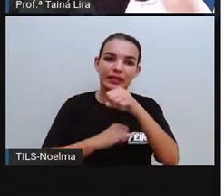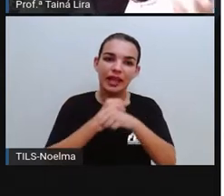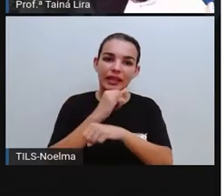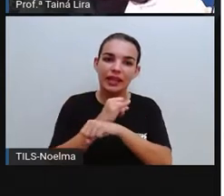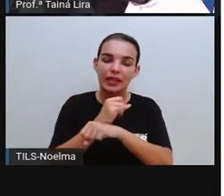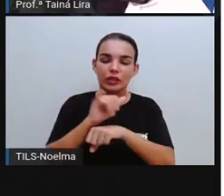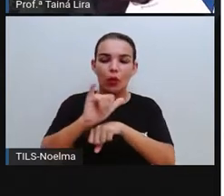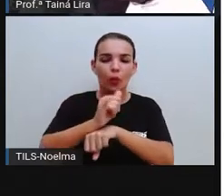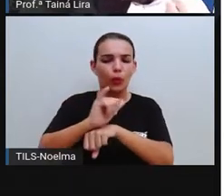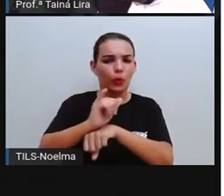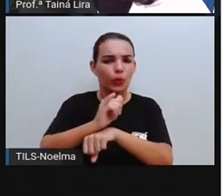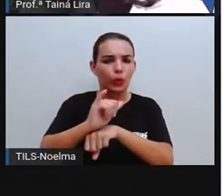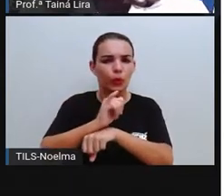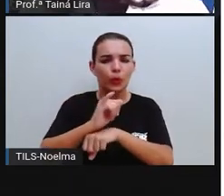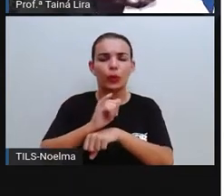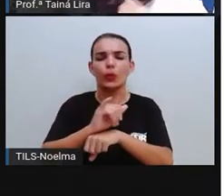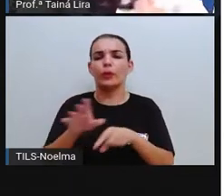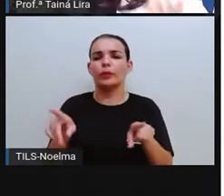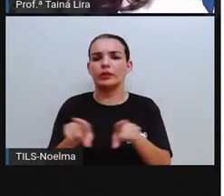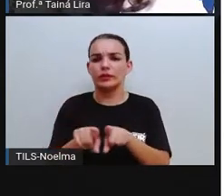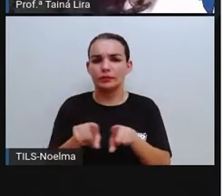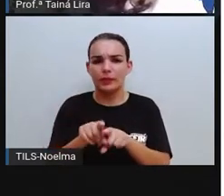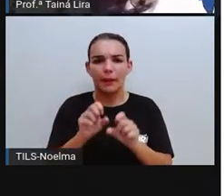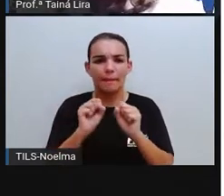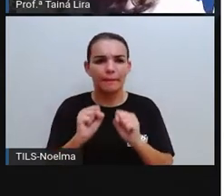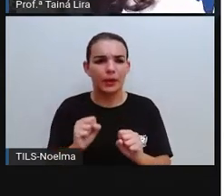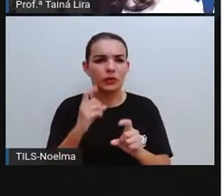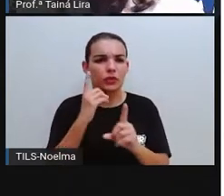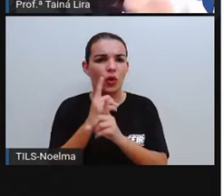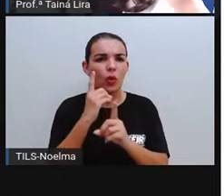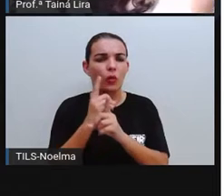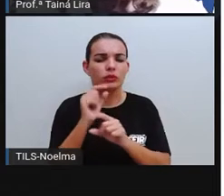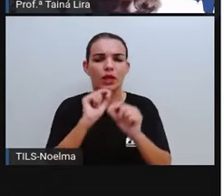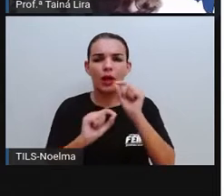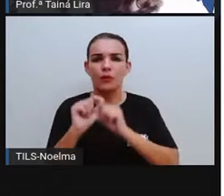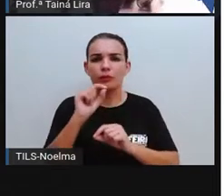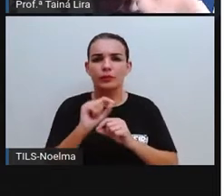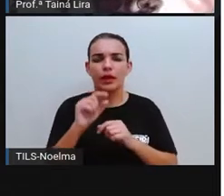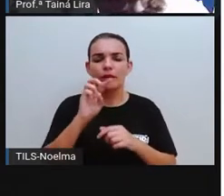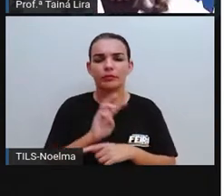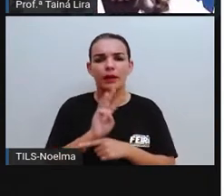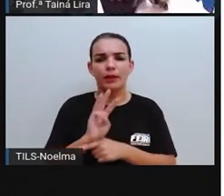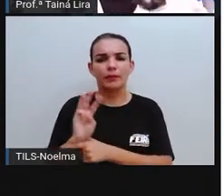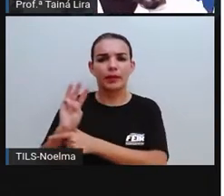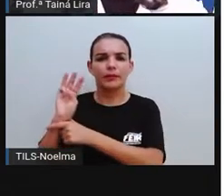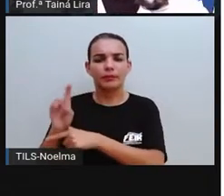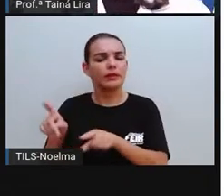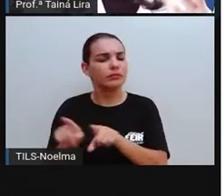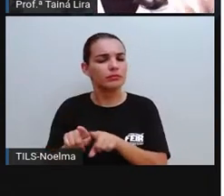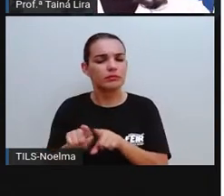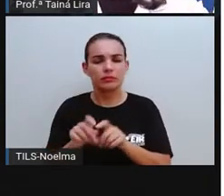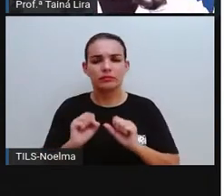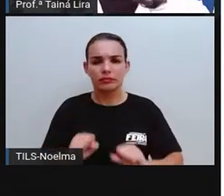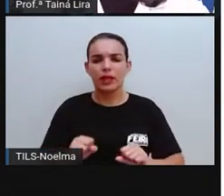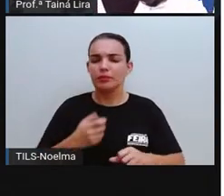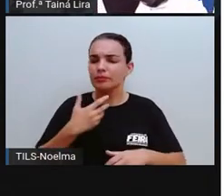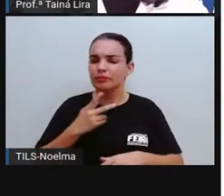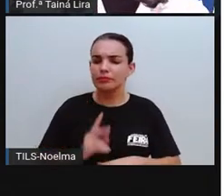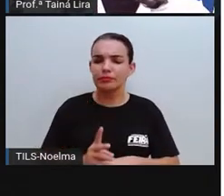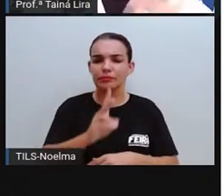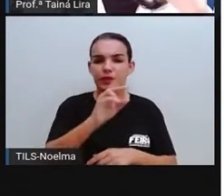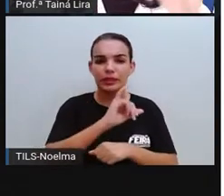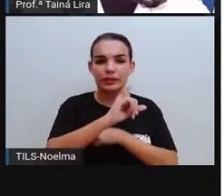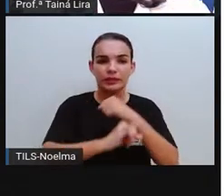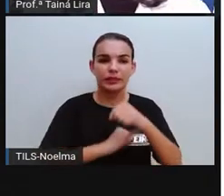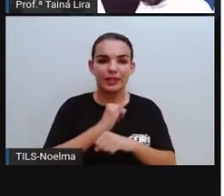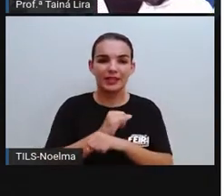no YouTube, certo? A gente pode encontrar aí em sites, em blogs, enfim. Hoje o nosso tema, olha